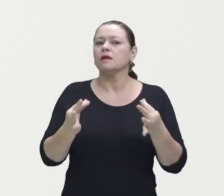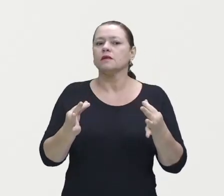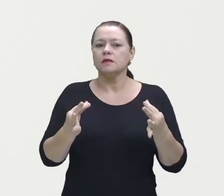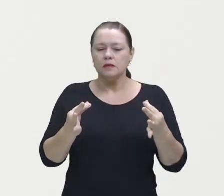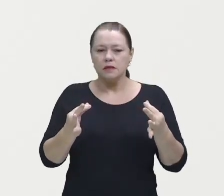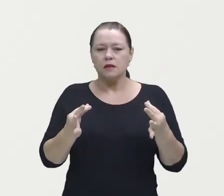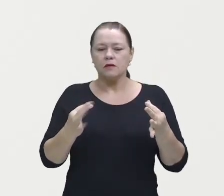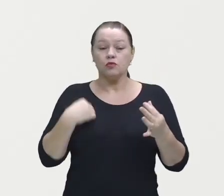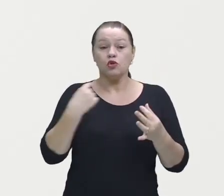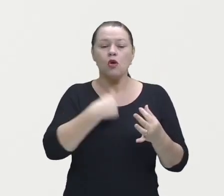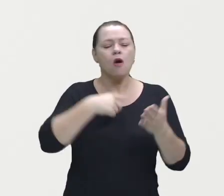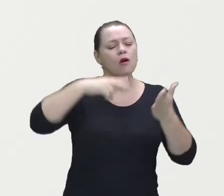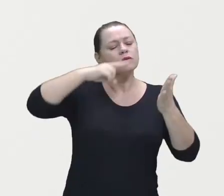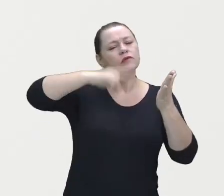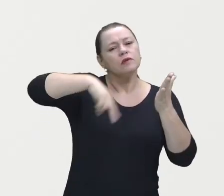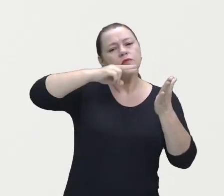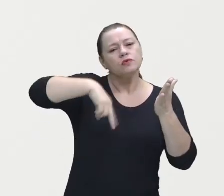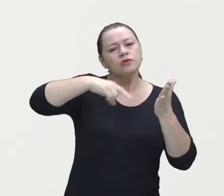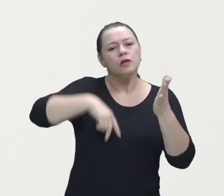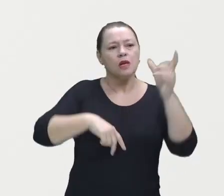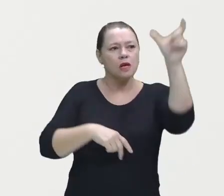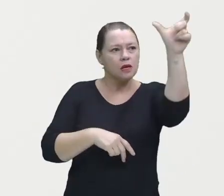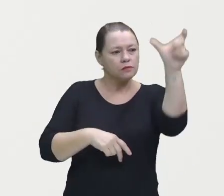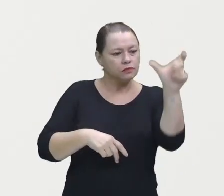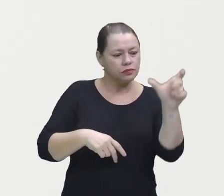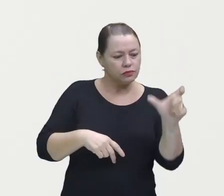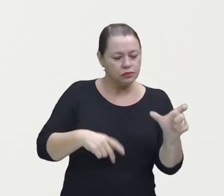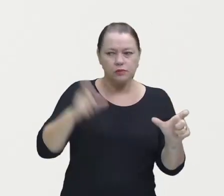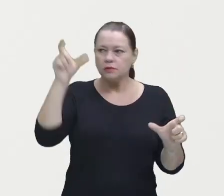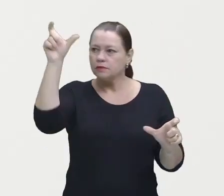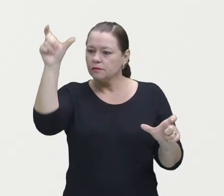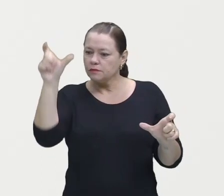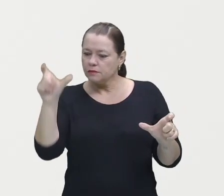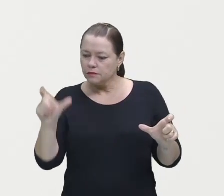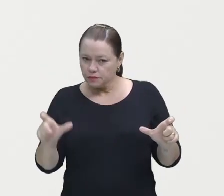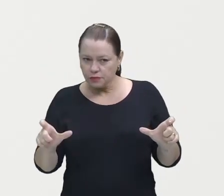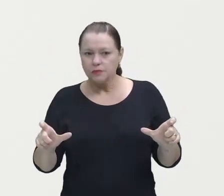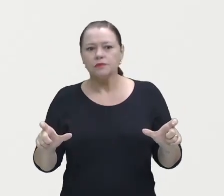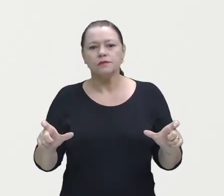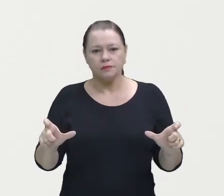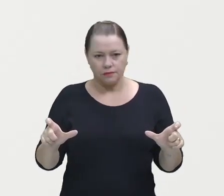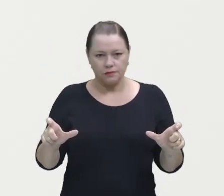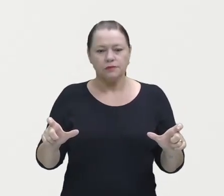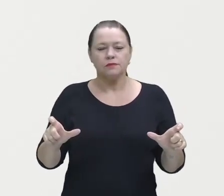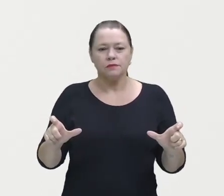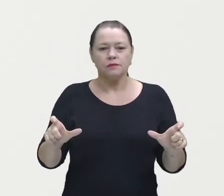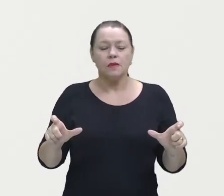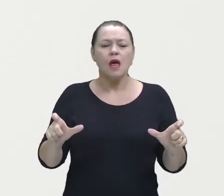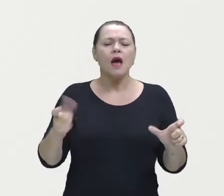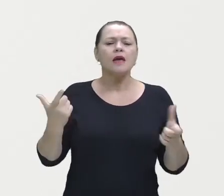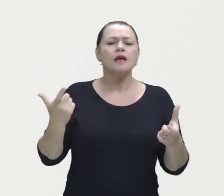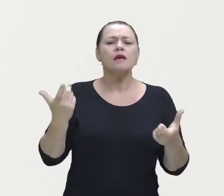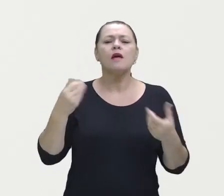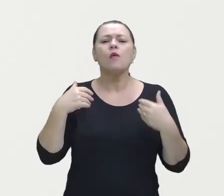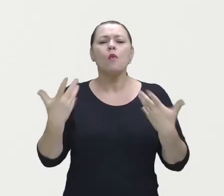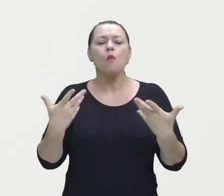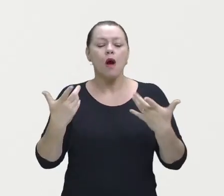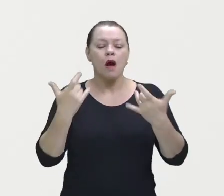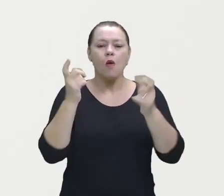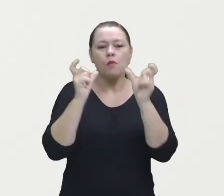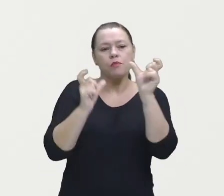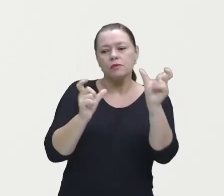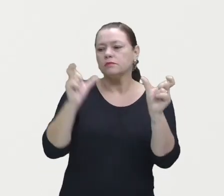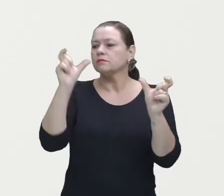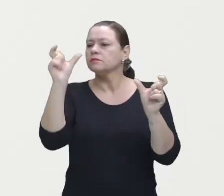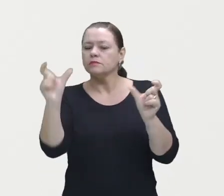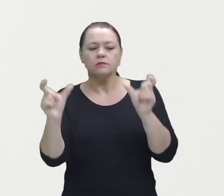vamos ler as palavrinhas da primeira coluna e da segunda coluna. E nós vamos ver quais são as